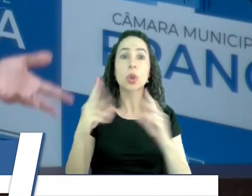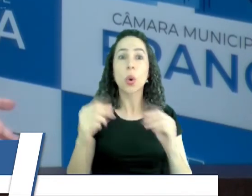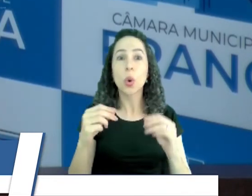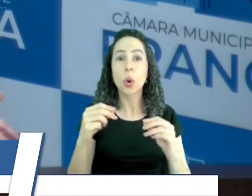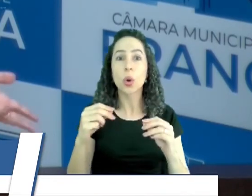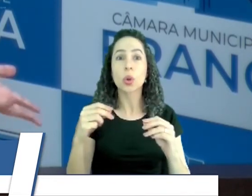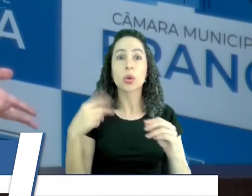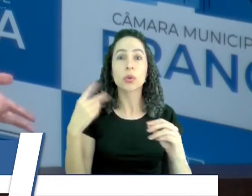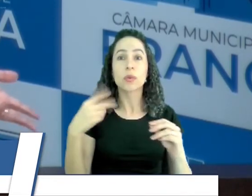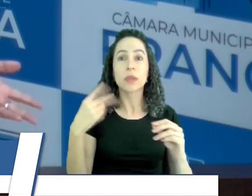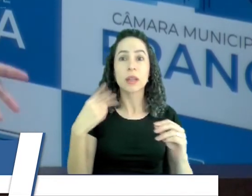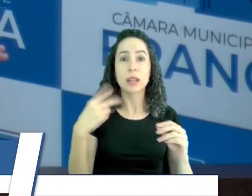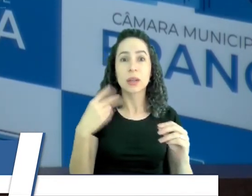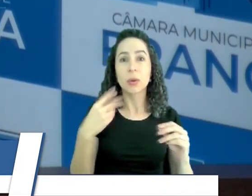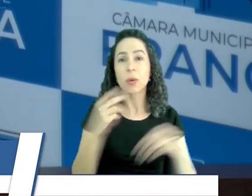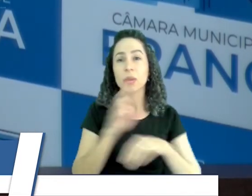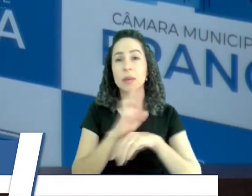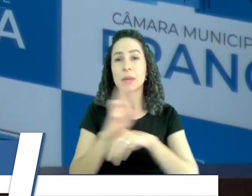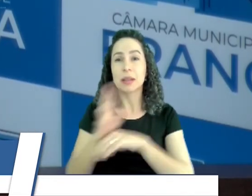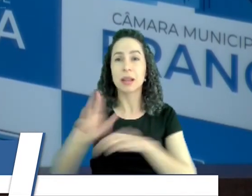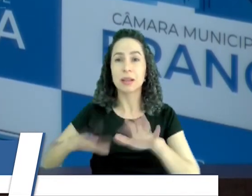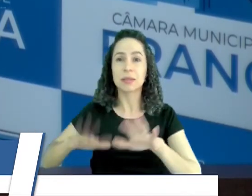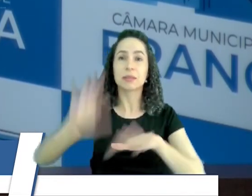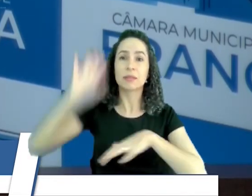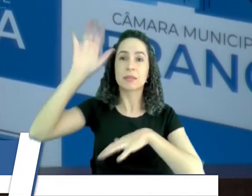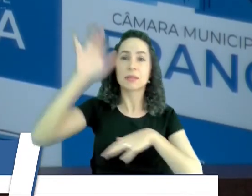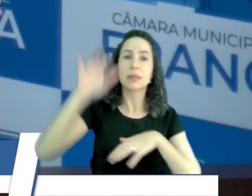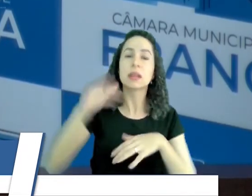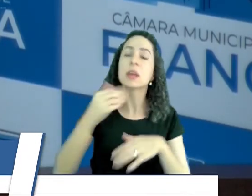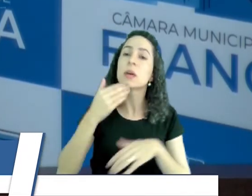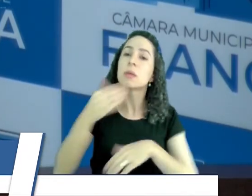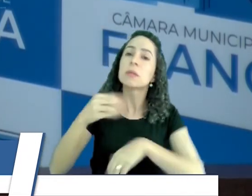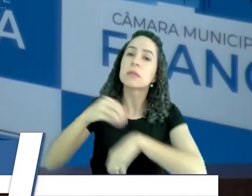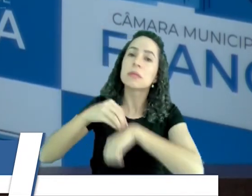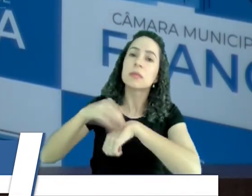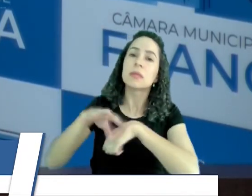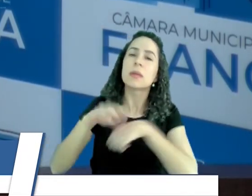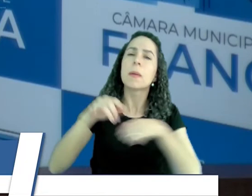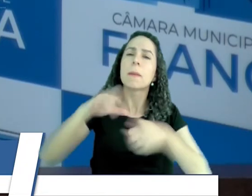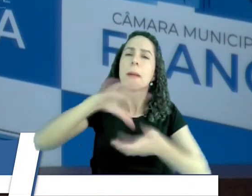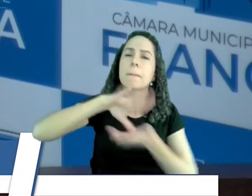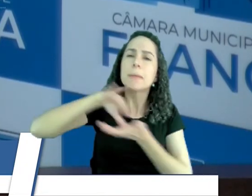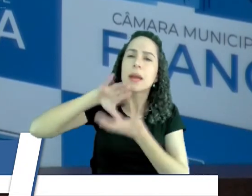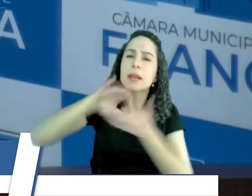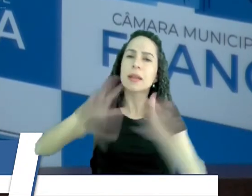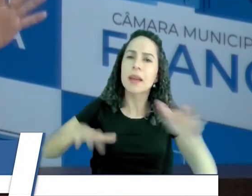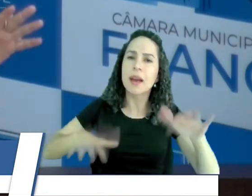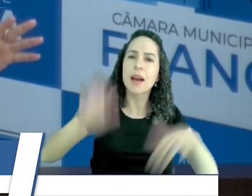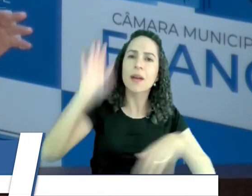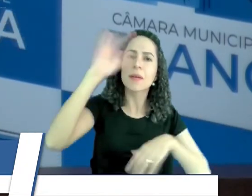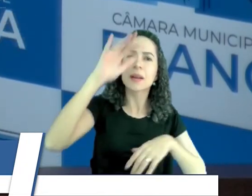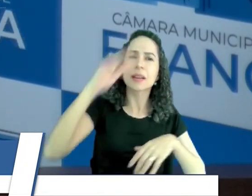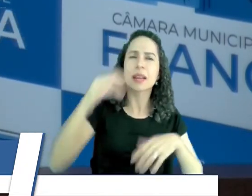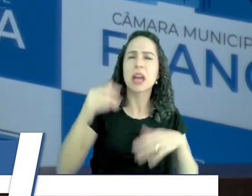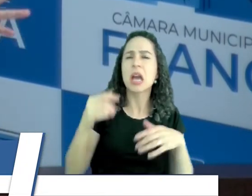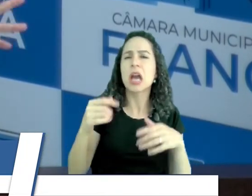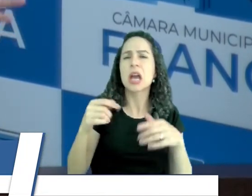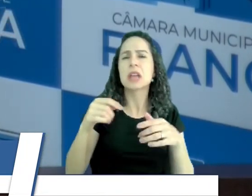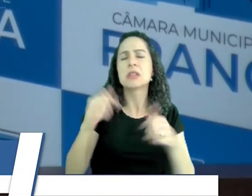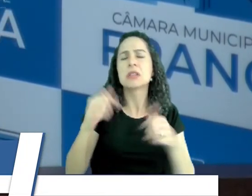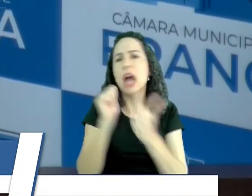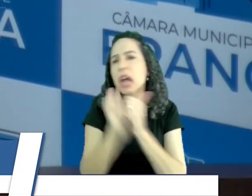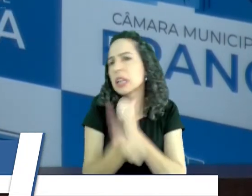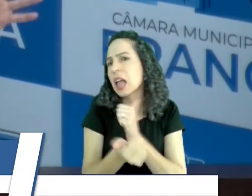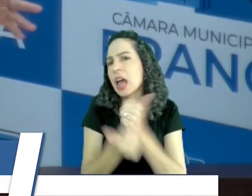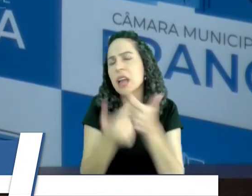nossos representantes do basquete, eu sugeri que fosse feita na cidade uma pracinha do basquete, uma pracinha dos atletas, do basquete,